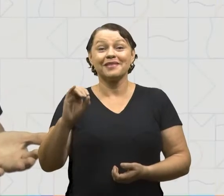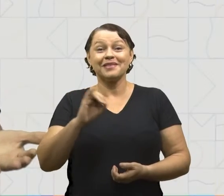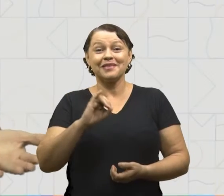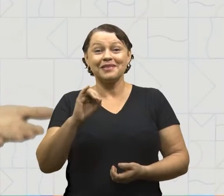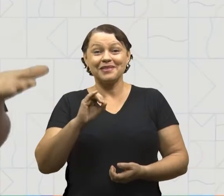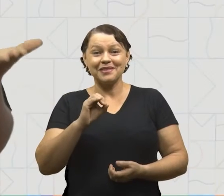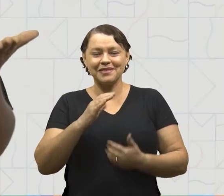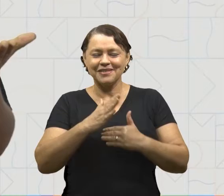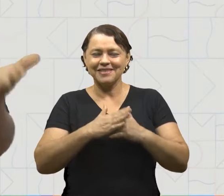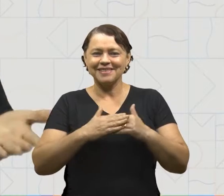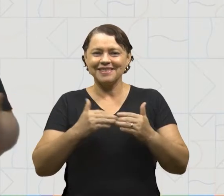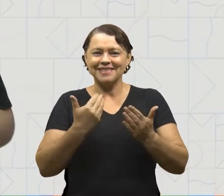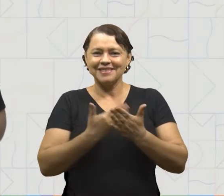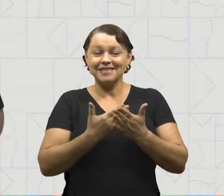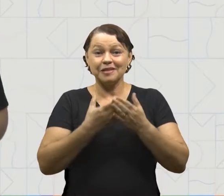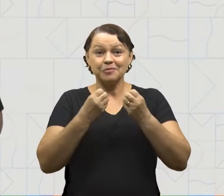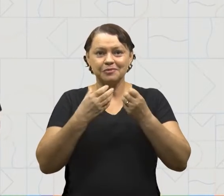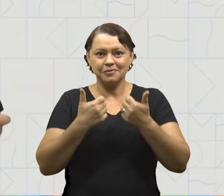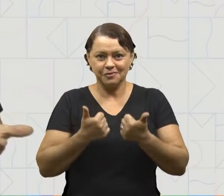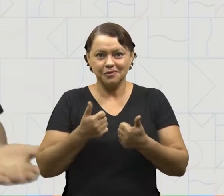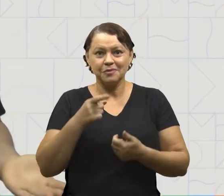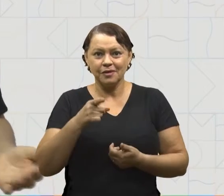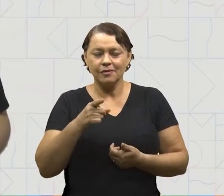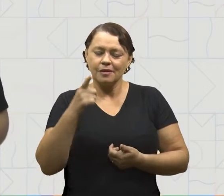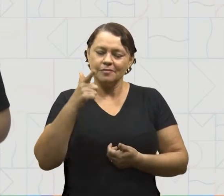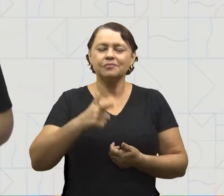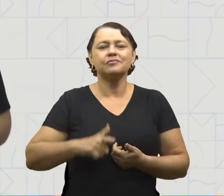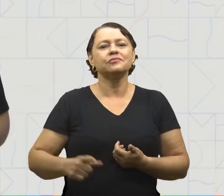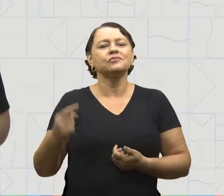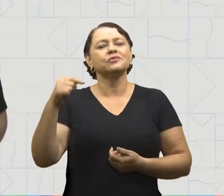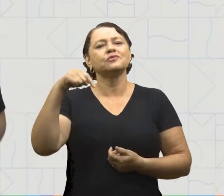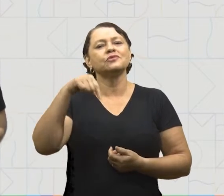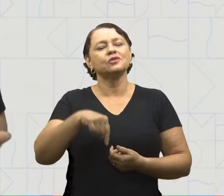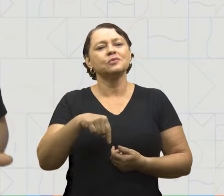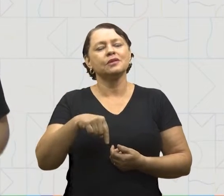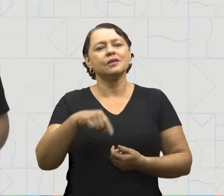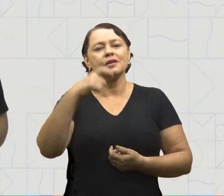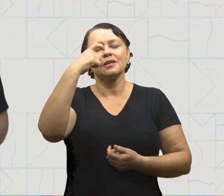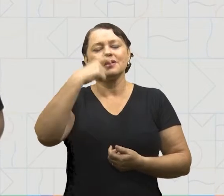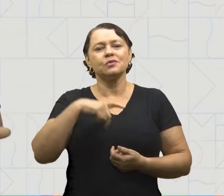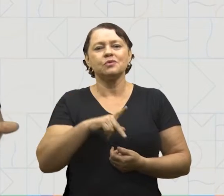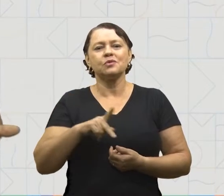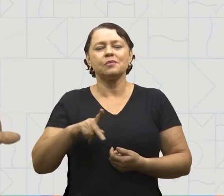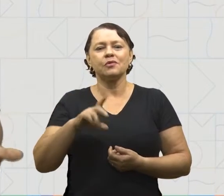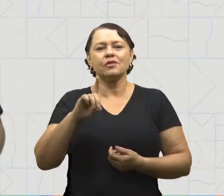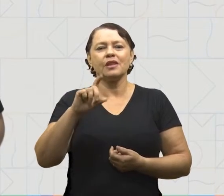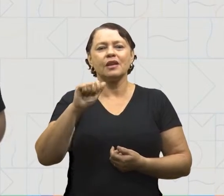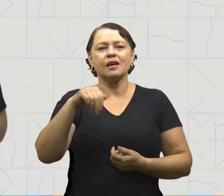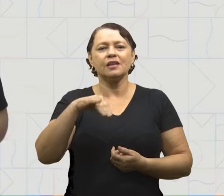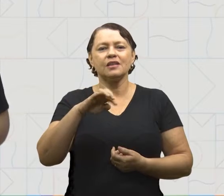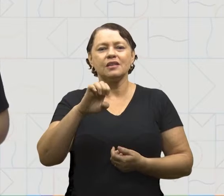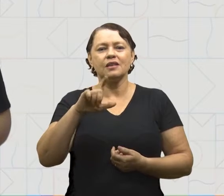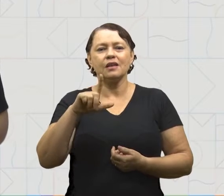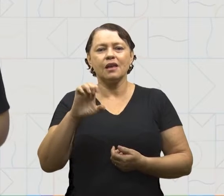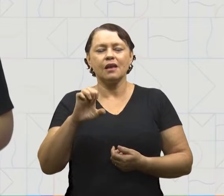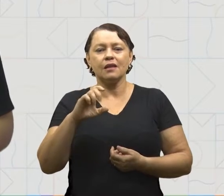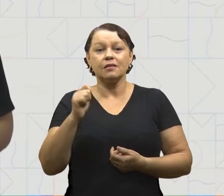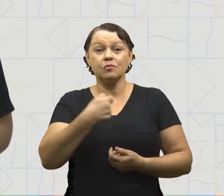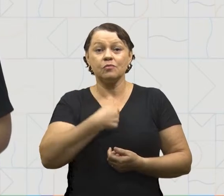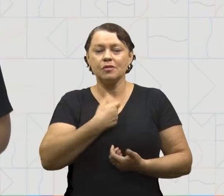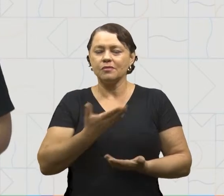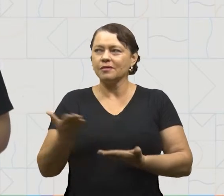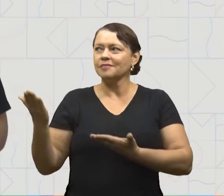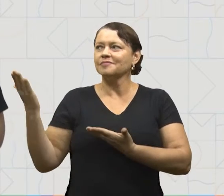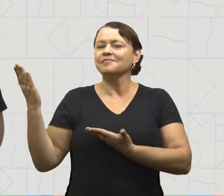Oi, oi, querido estudante, tudo bem com você? Novamente estou por aqui. Sou a professora Daniele Nunes.